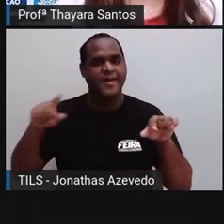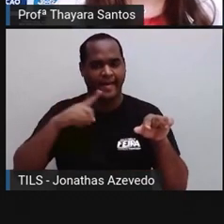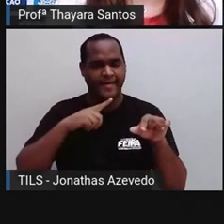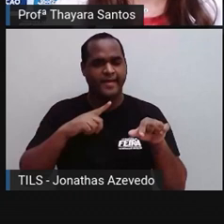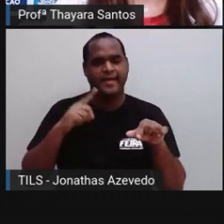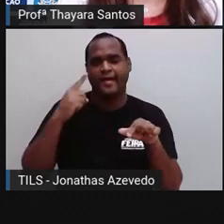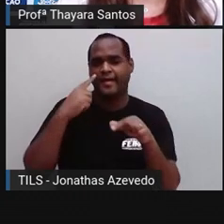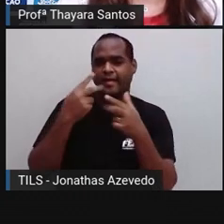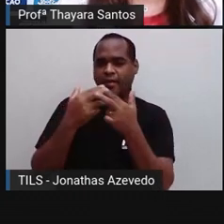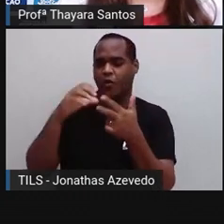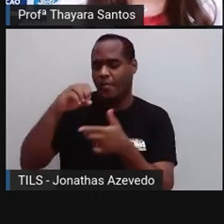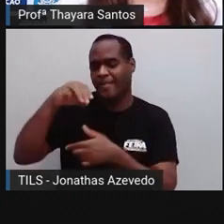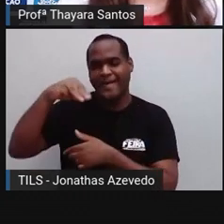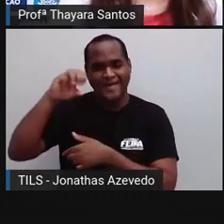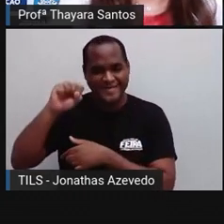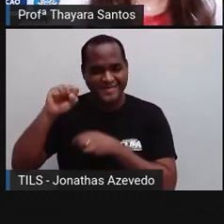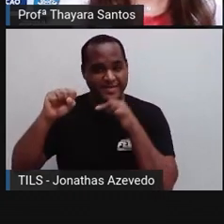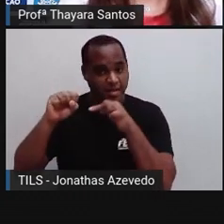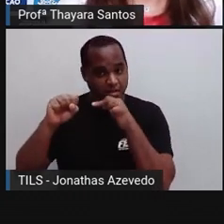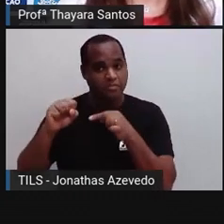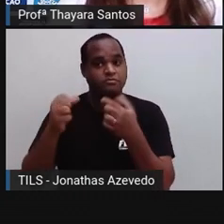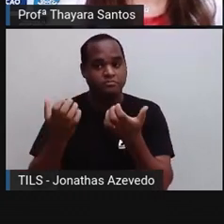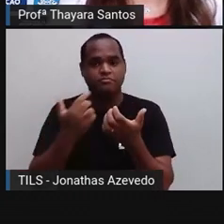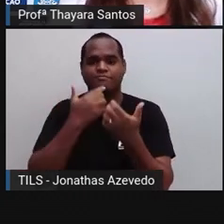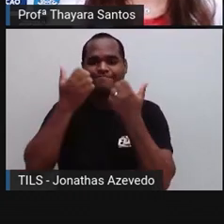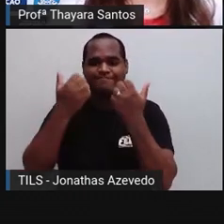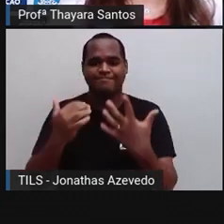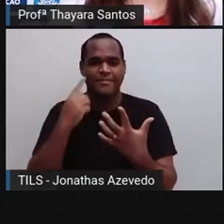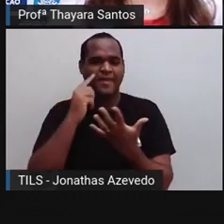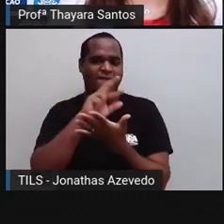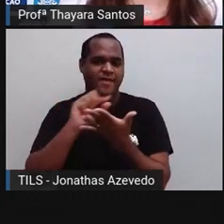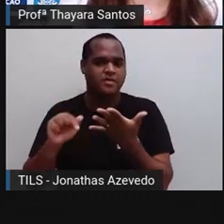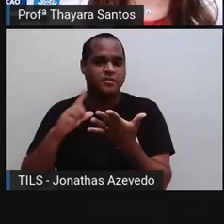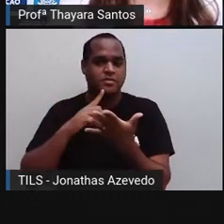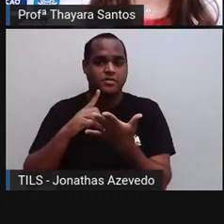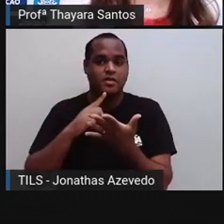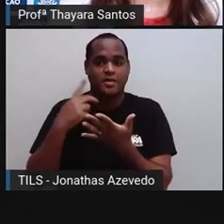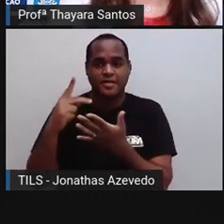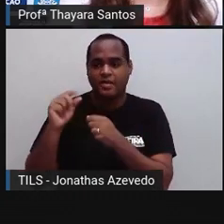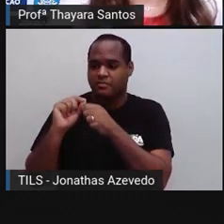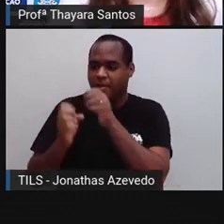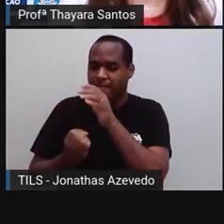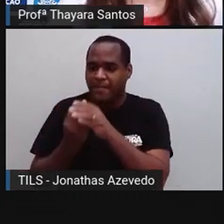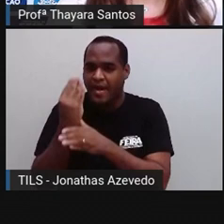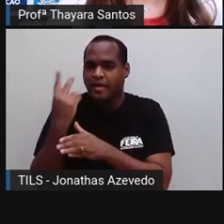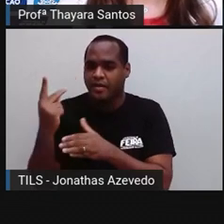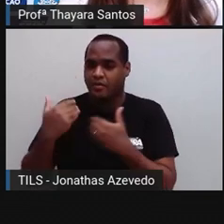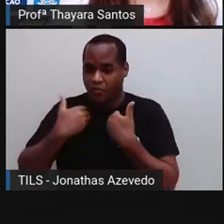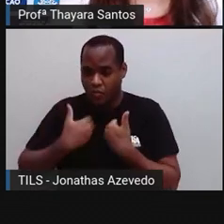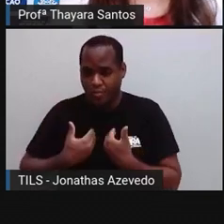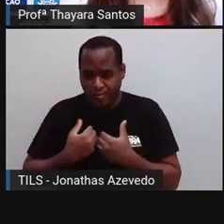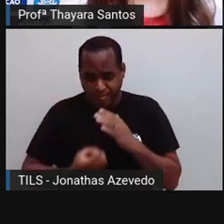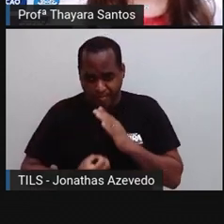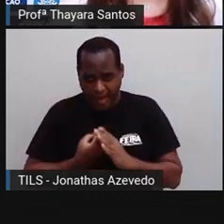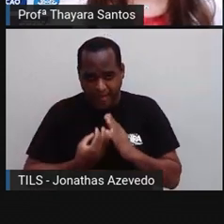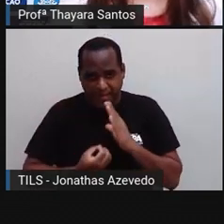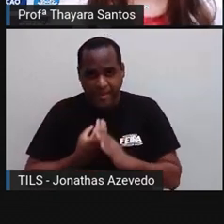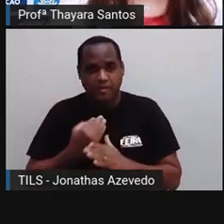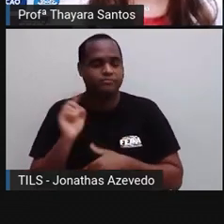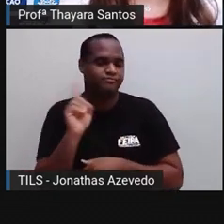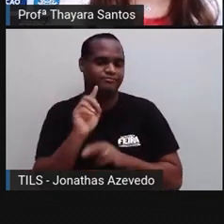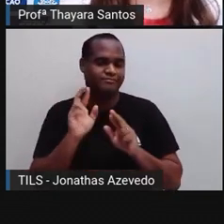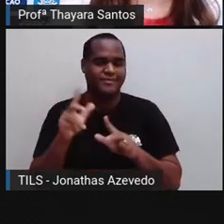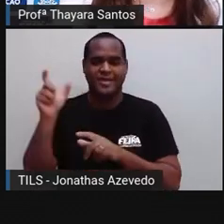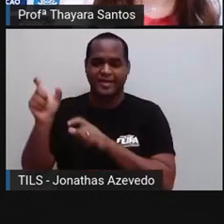Organização Mundial de Saúde, que é a OMS, é qualquer substância que não é produzida pelo organismo e que tem a propriedade de